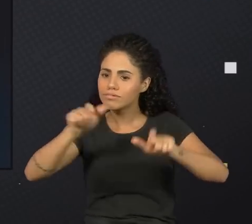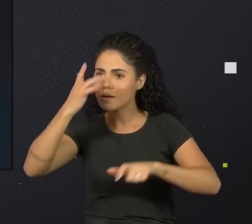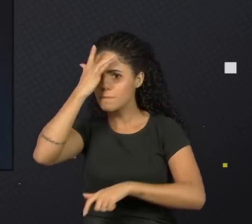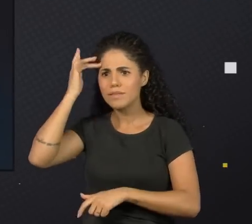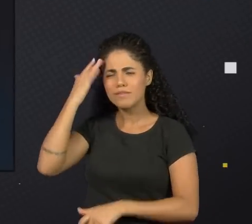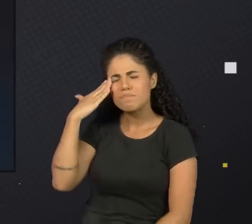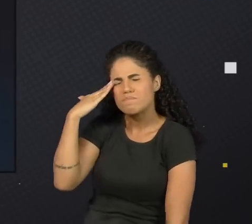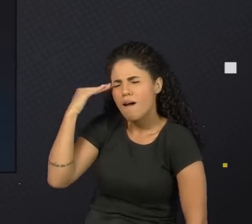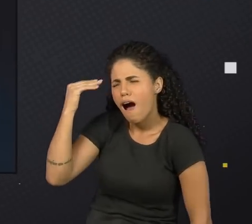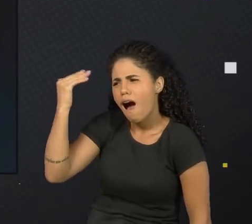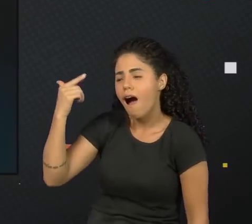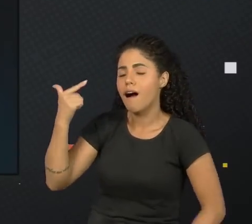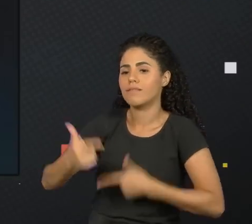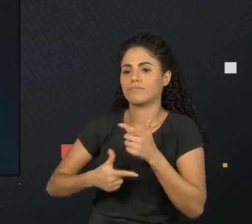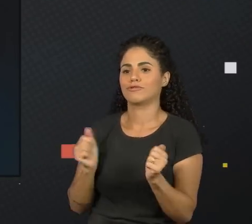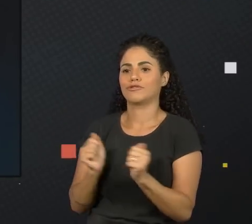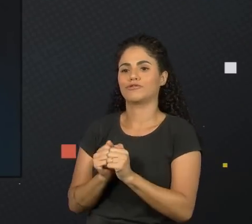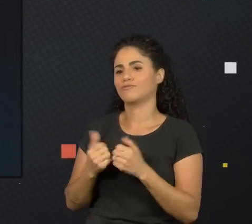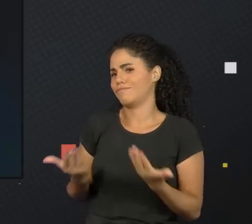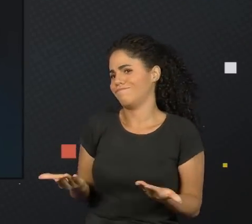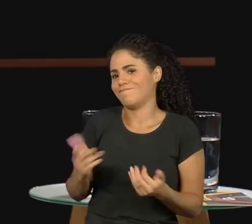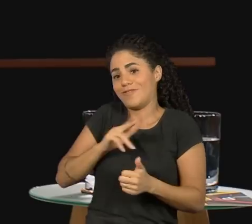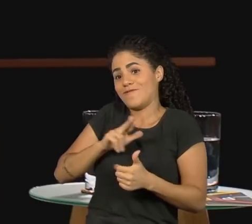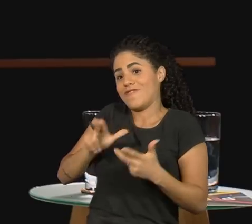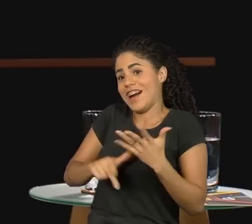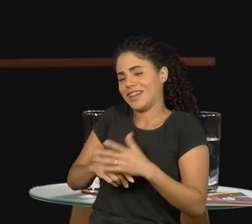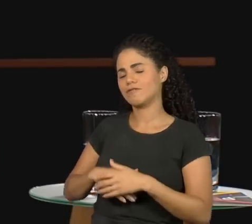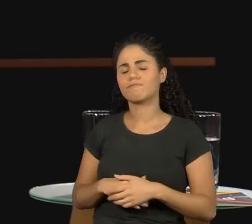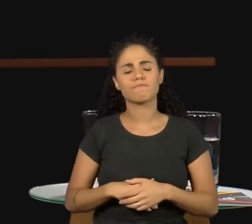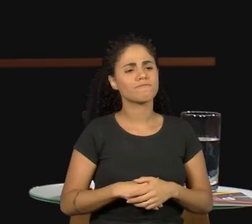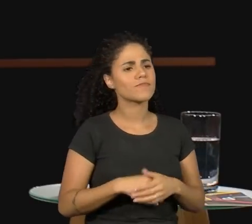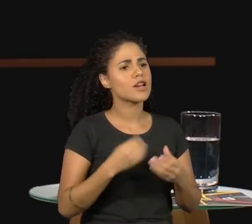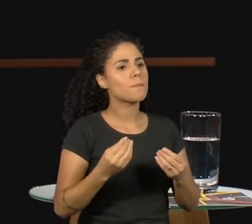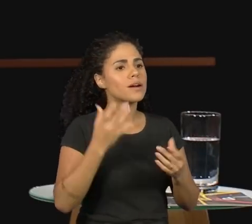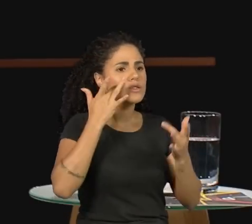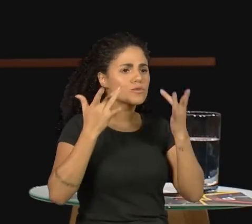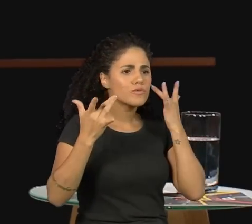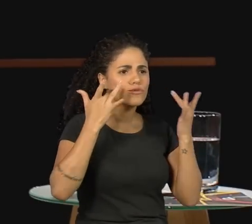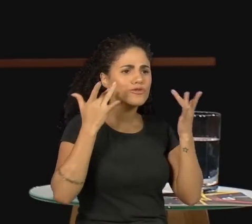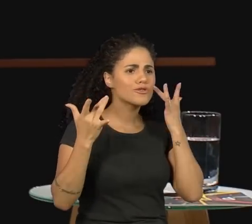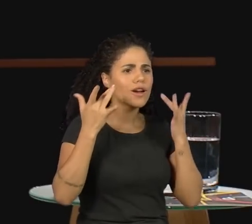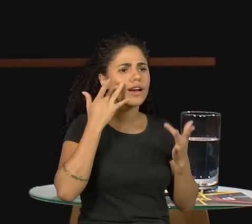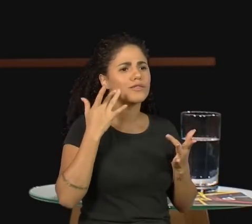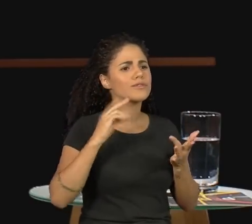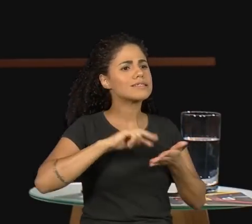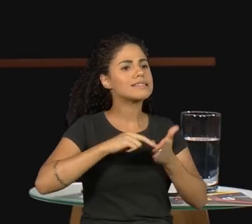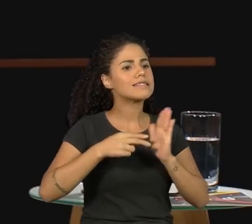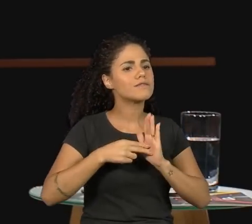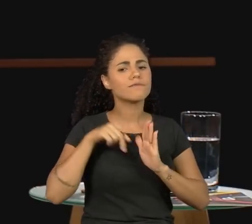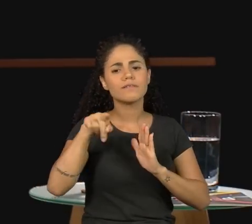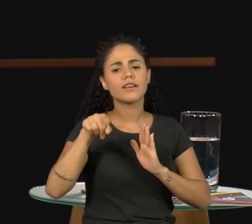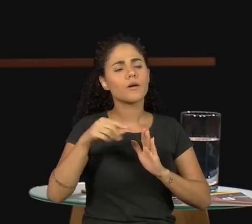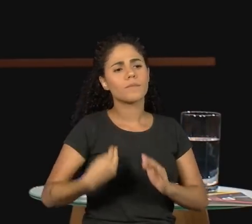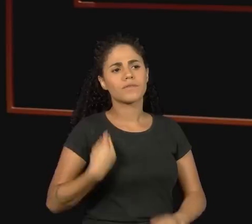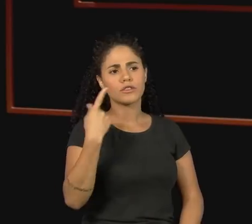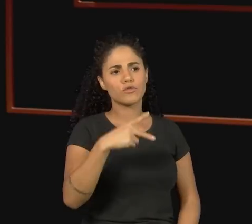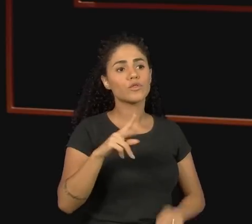com que eu trabalhei, enfim. Agora, o que é o teatro desagradável do Nelson Rodrigues para